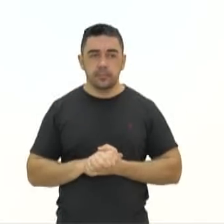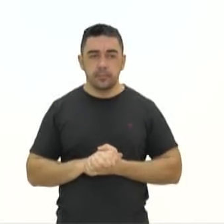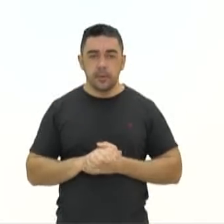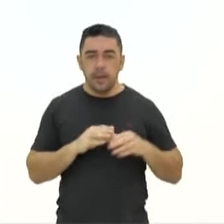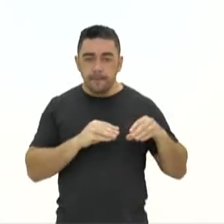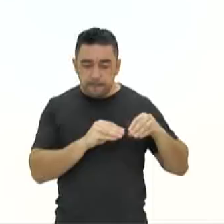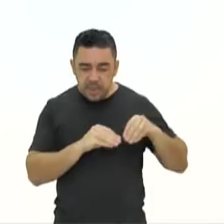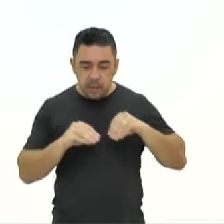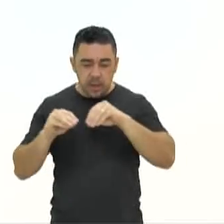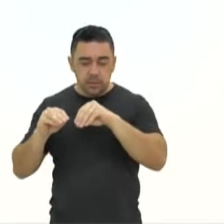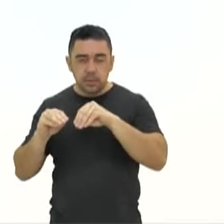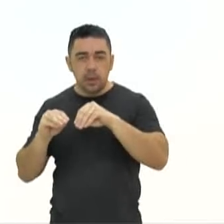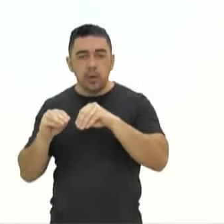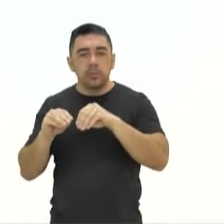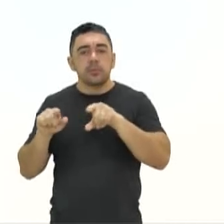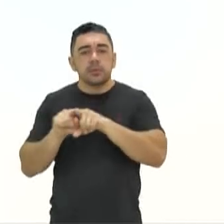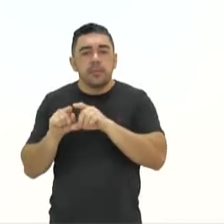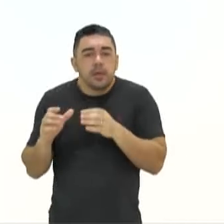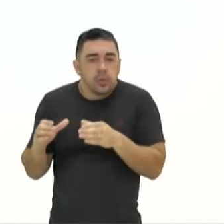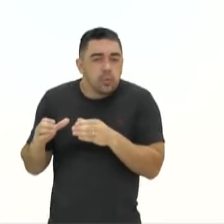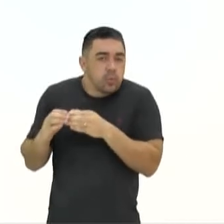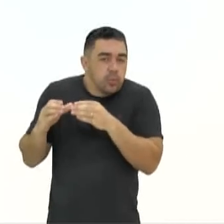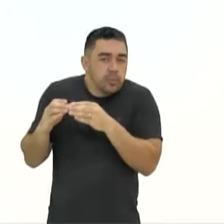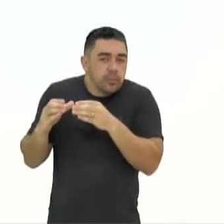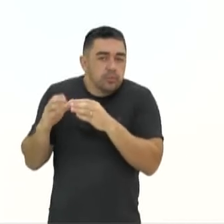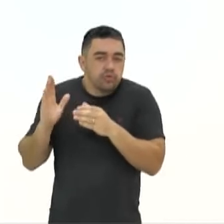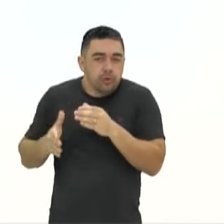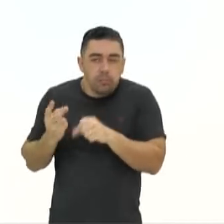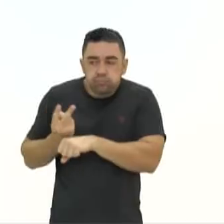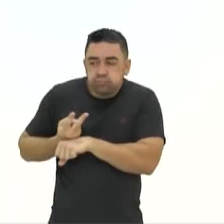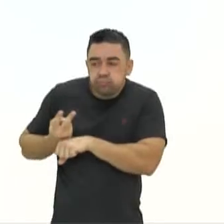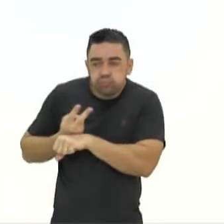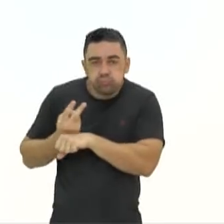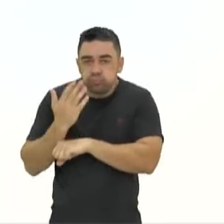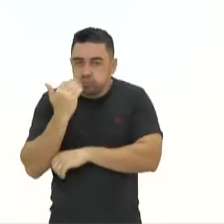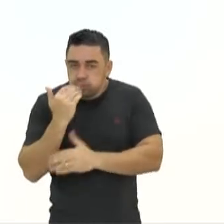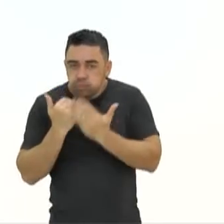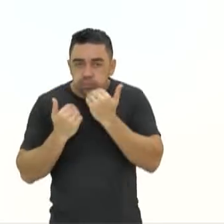e caças em grupos, então eles já tinham esse hábito de migrar, de caçar em grupo, né,